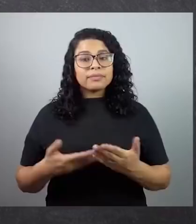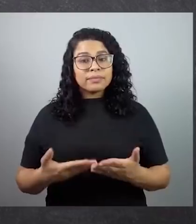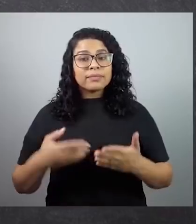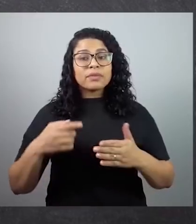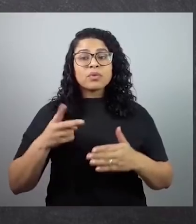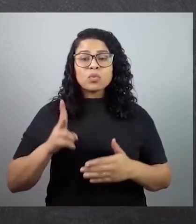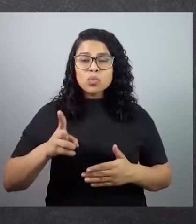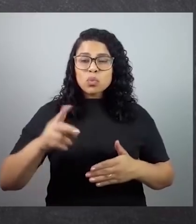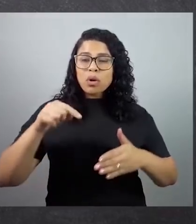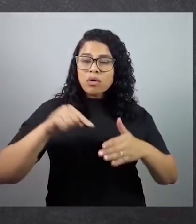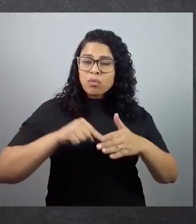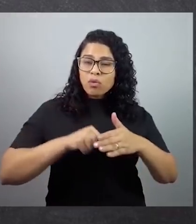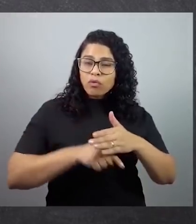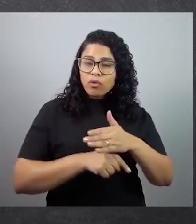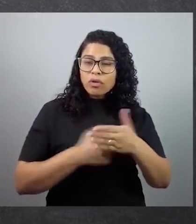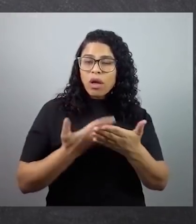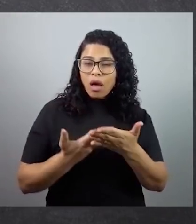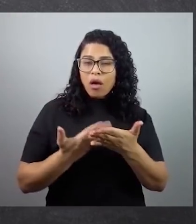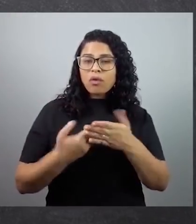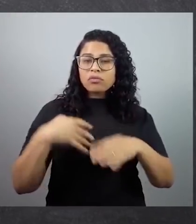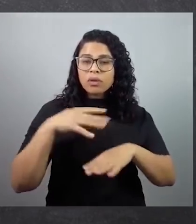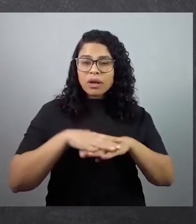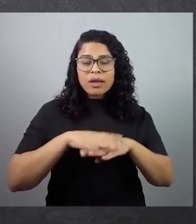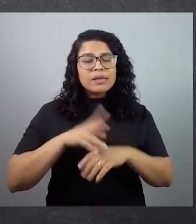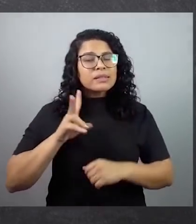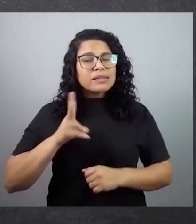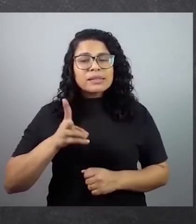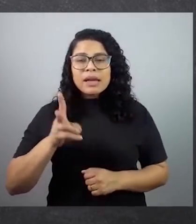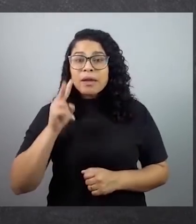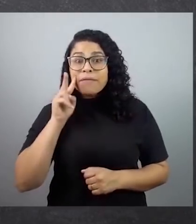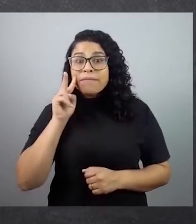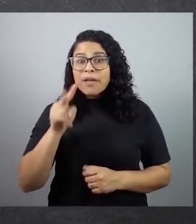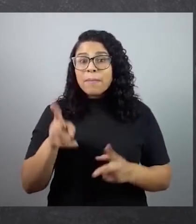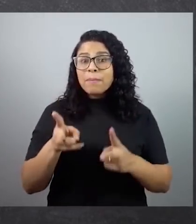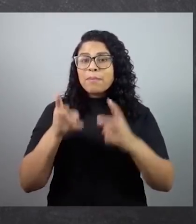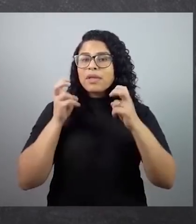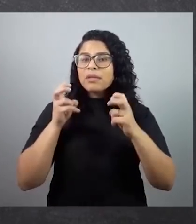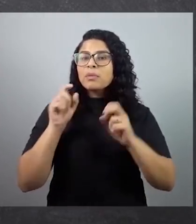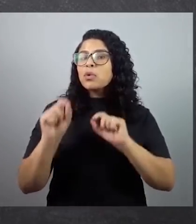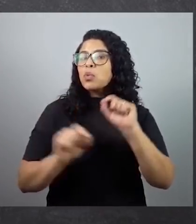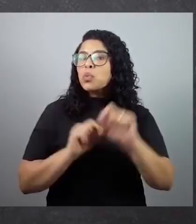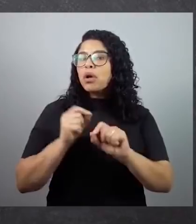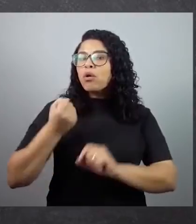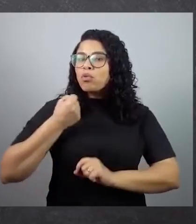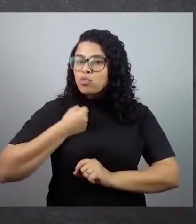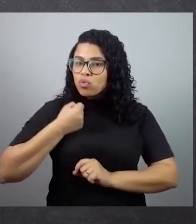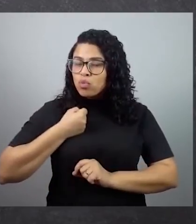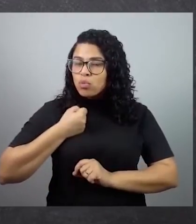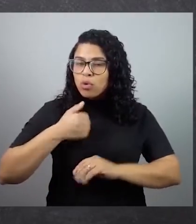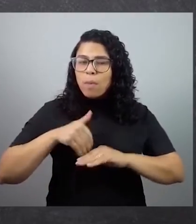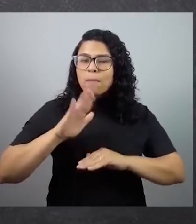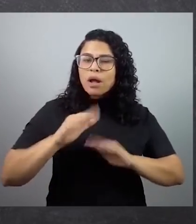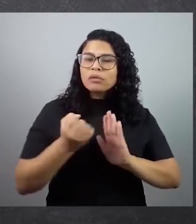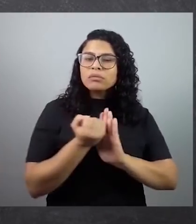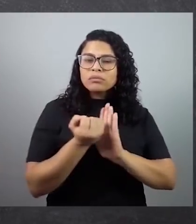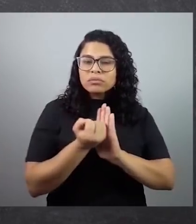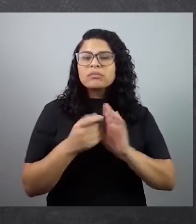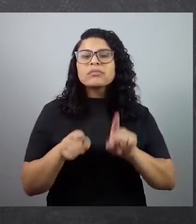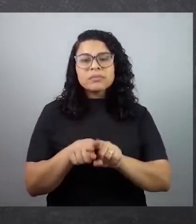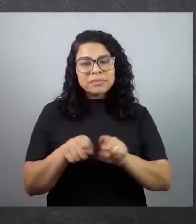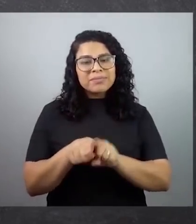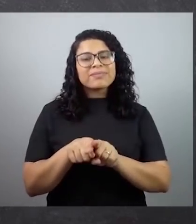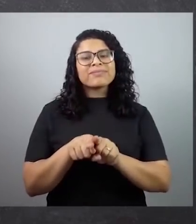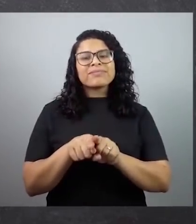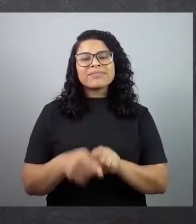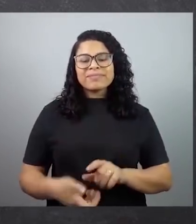aprofundando a matemática, toda vez vamos observar a existência ainda de mais símbolos.